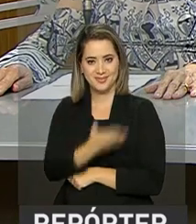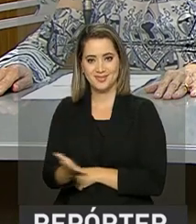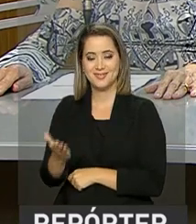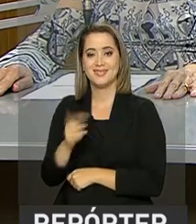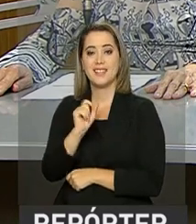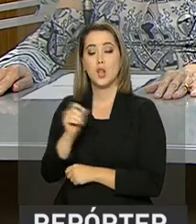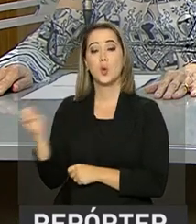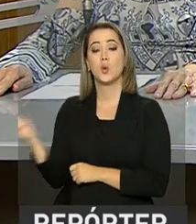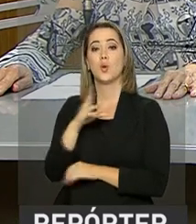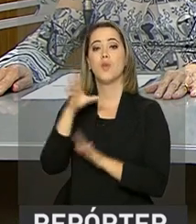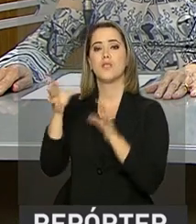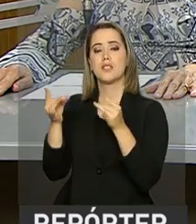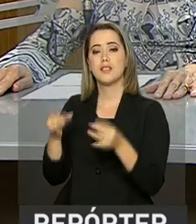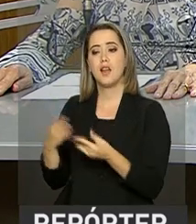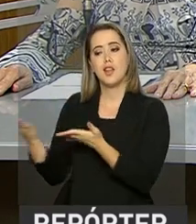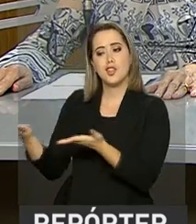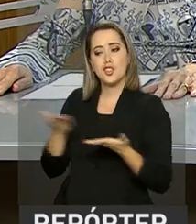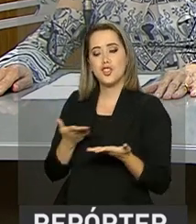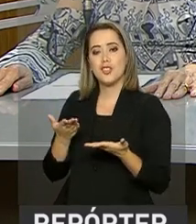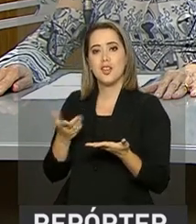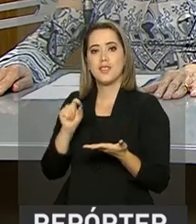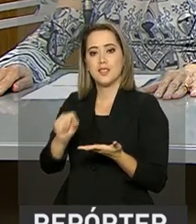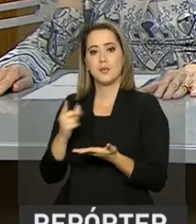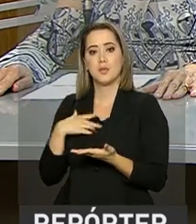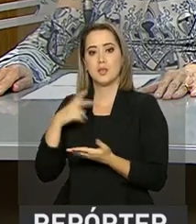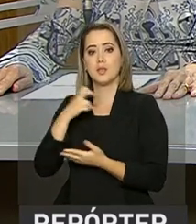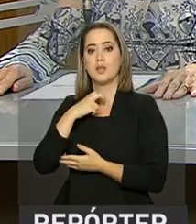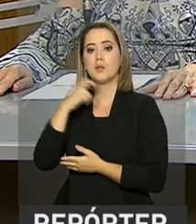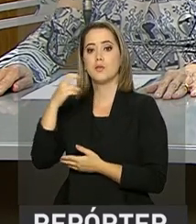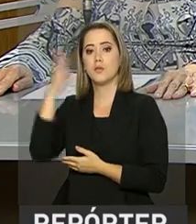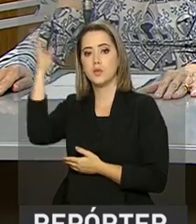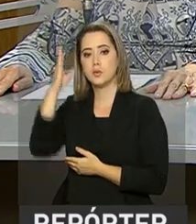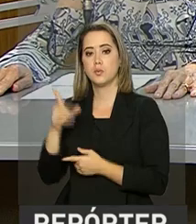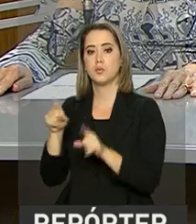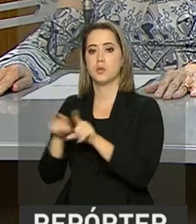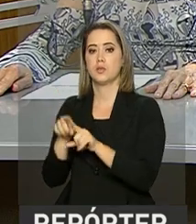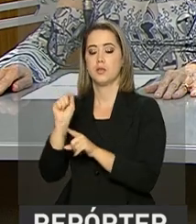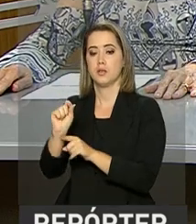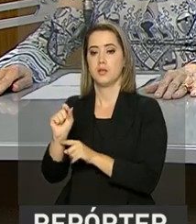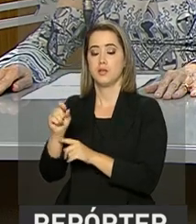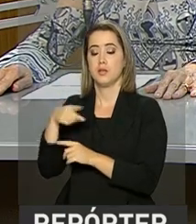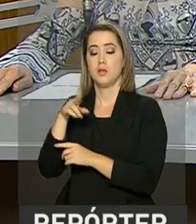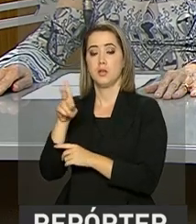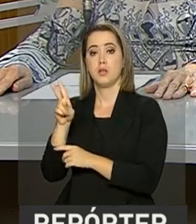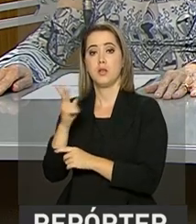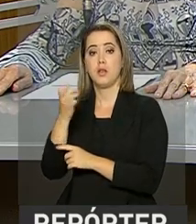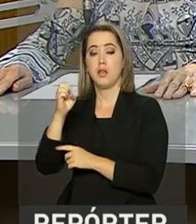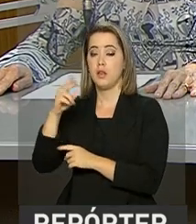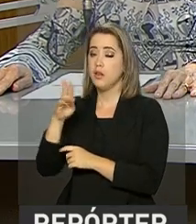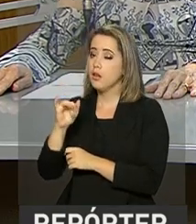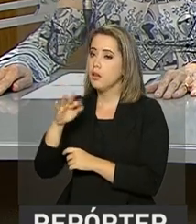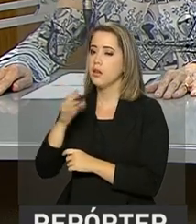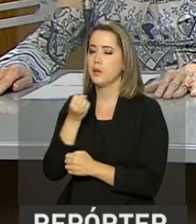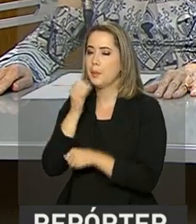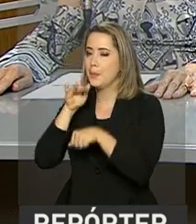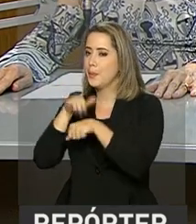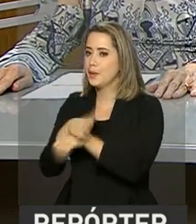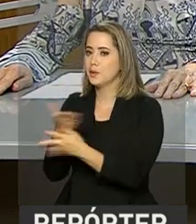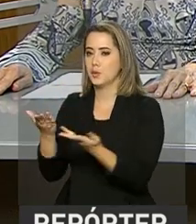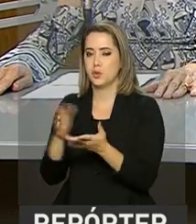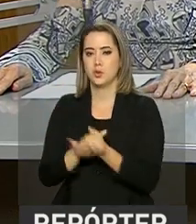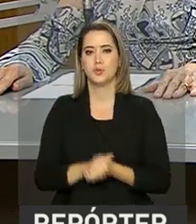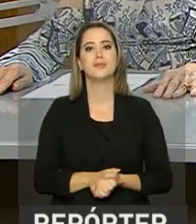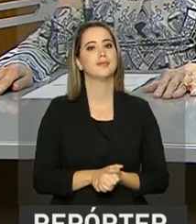novos critérios, a gente recebe aqui no estúdio da Voz do Brasil a secretária nacional de Habitação, Henriqueta Arantes. Boa noite,